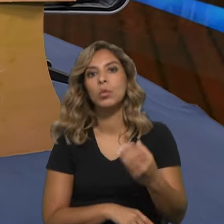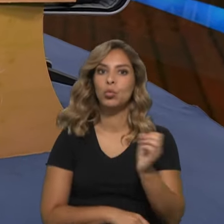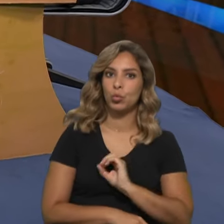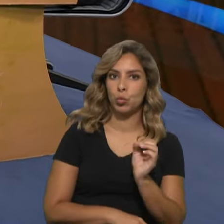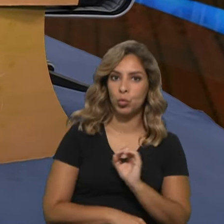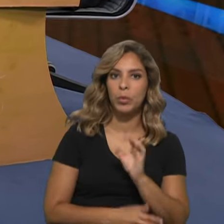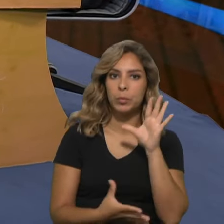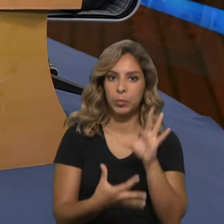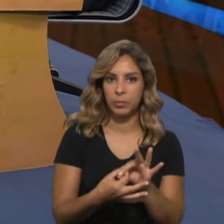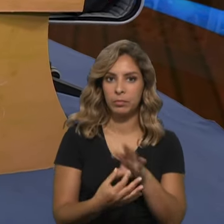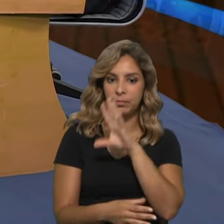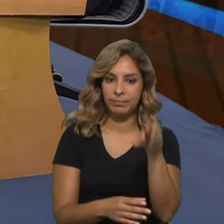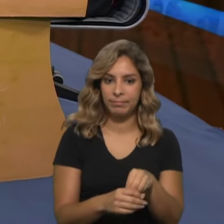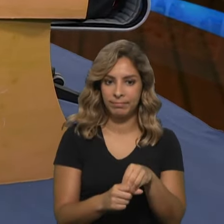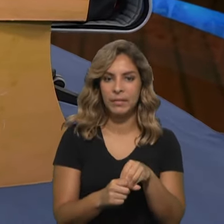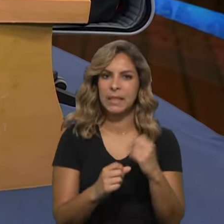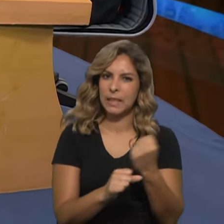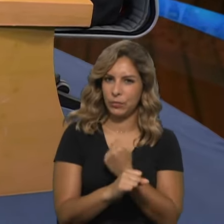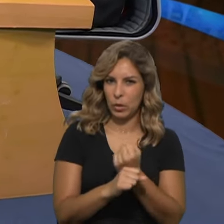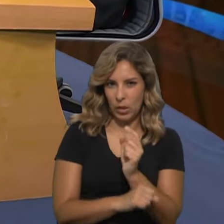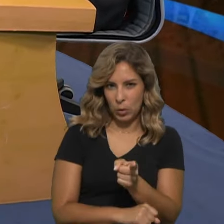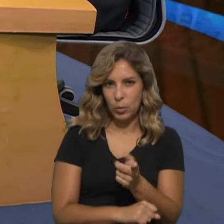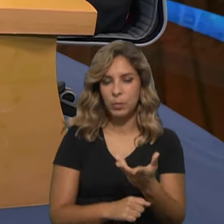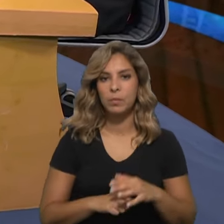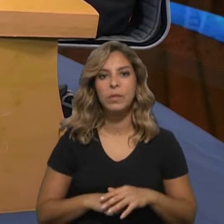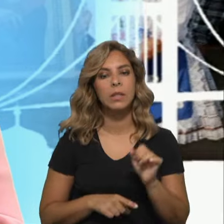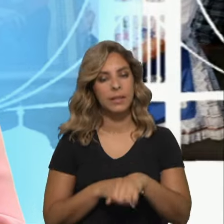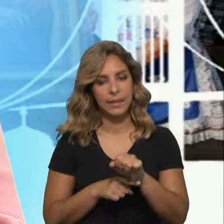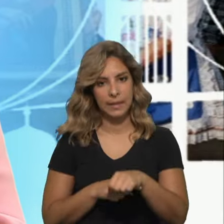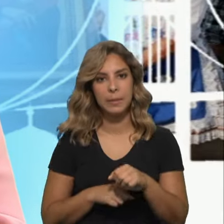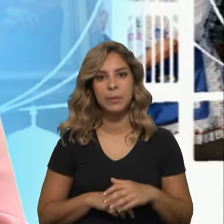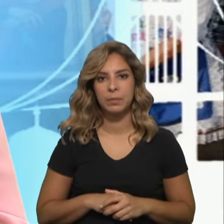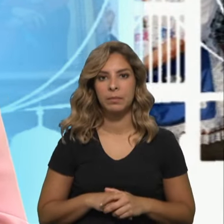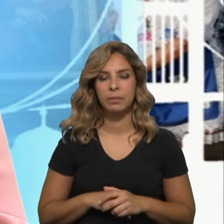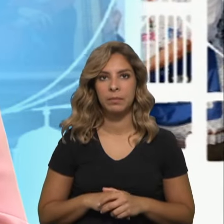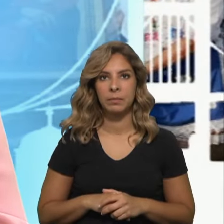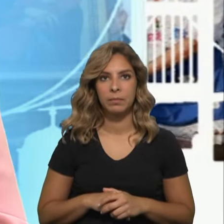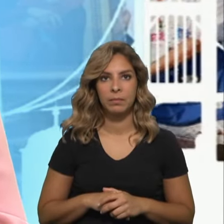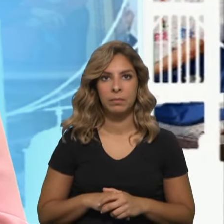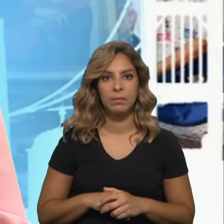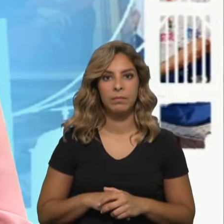aniversárias, nestes momentos de serviço. Foi sobretudo esse, procurámos que fosse esse encontro.